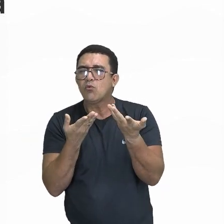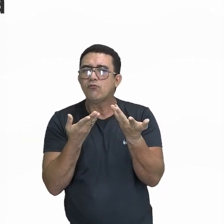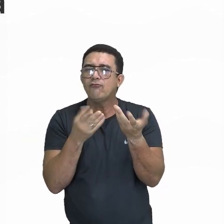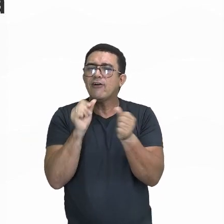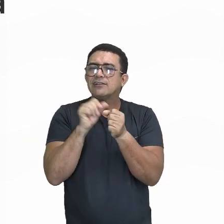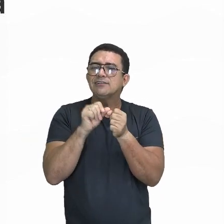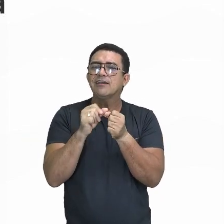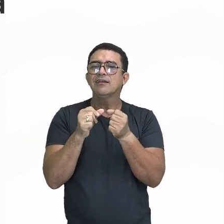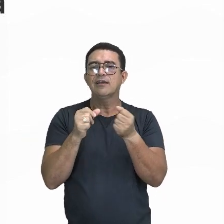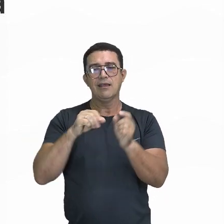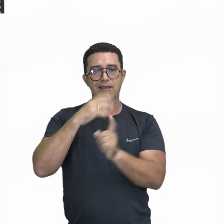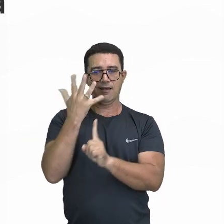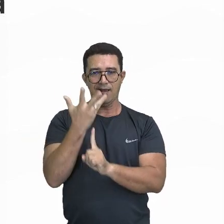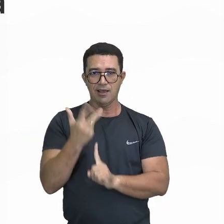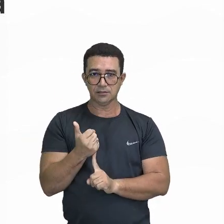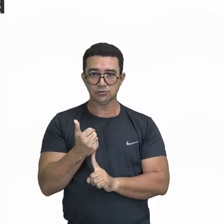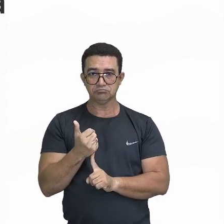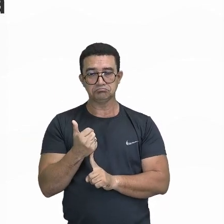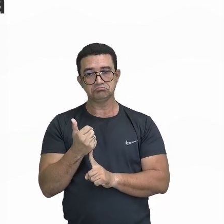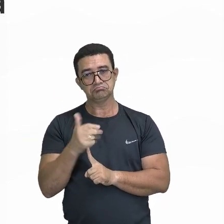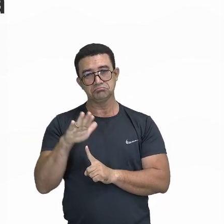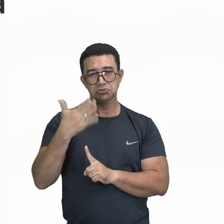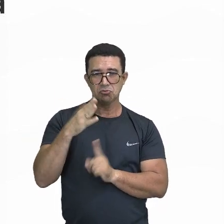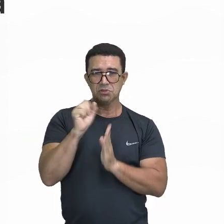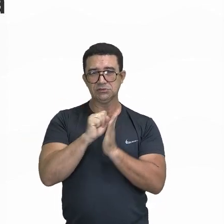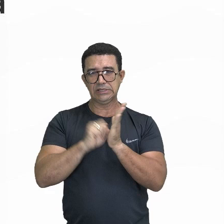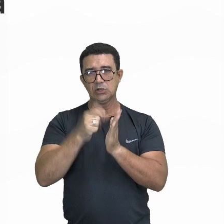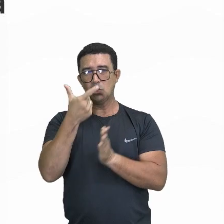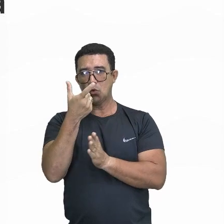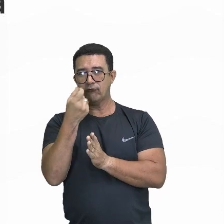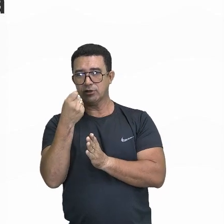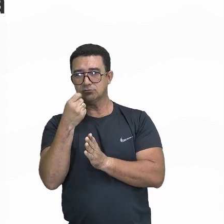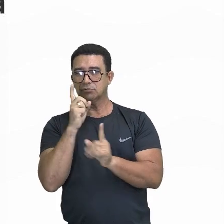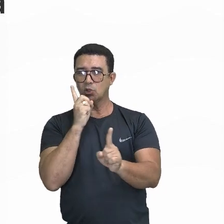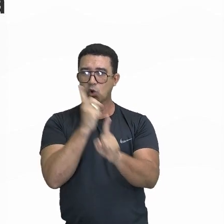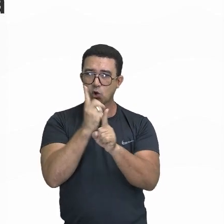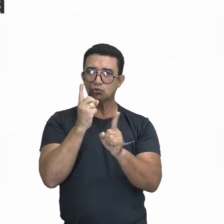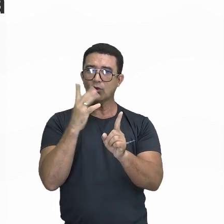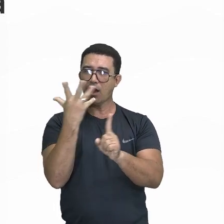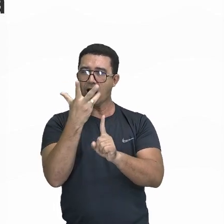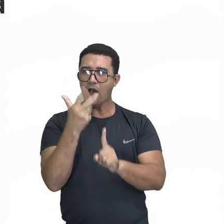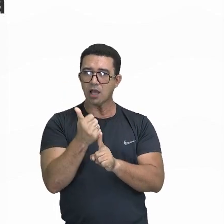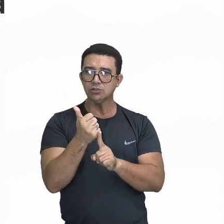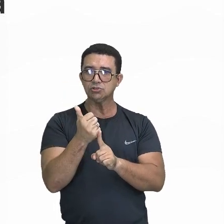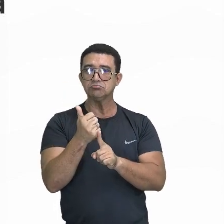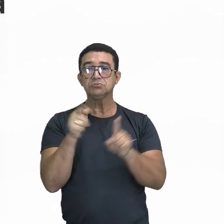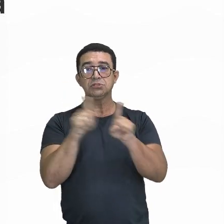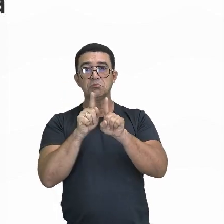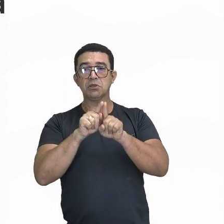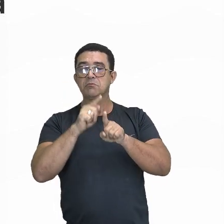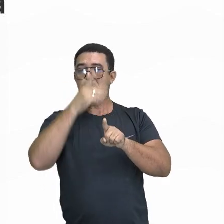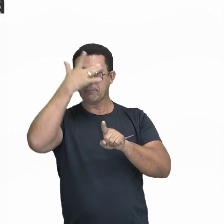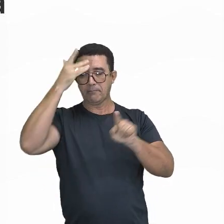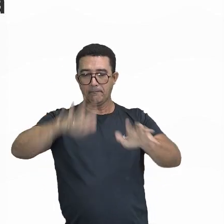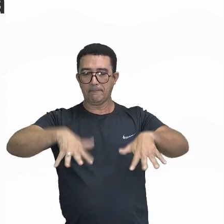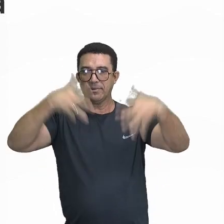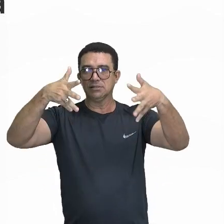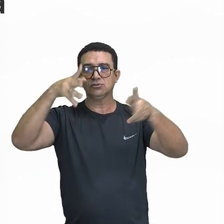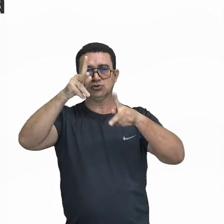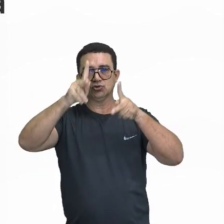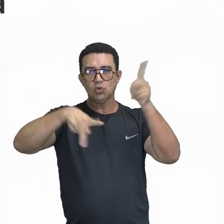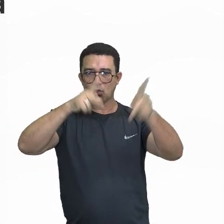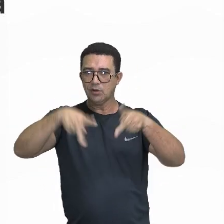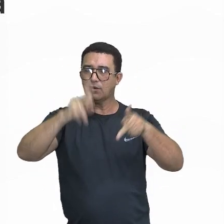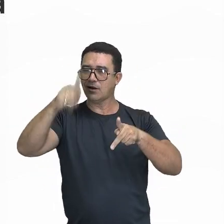arte. Desde meados do século XX, o encontro entre arte e público é uma das